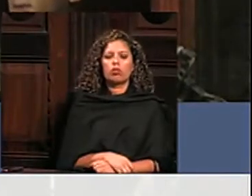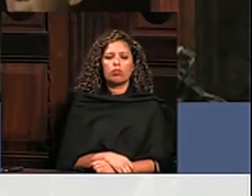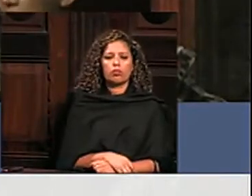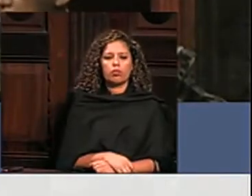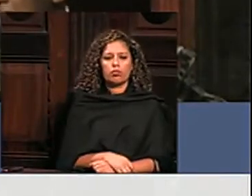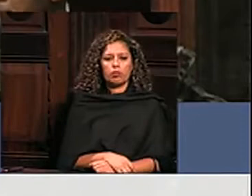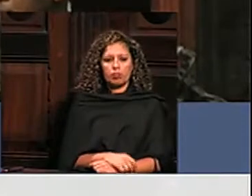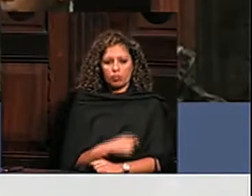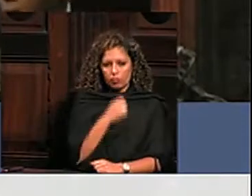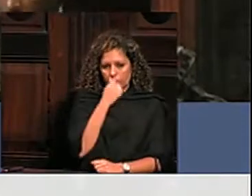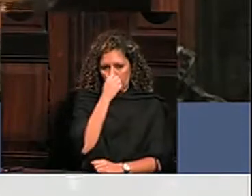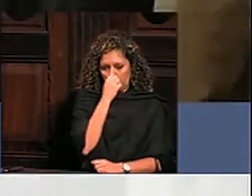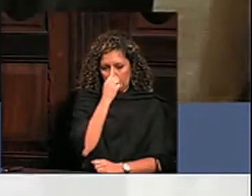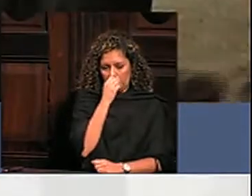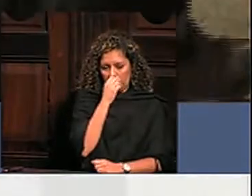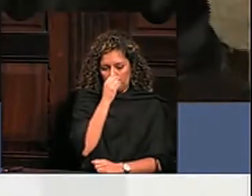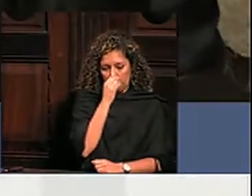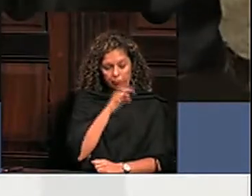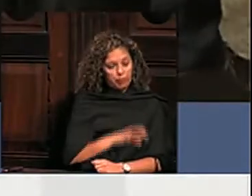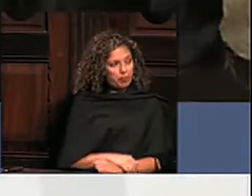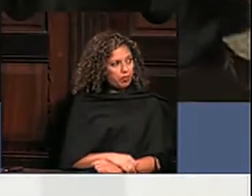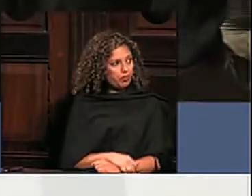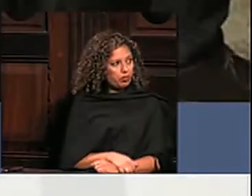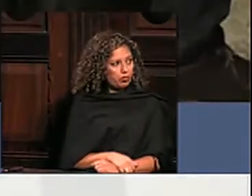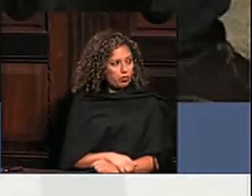Presidente, eu sou então depois deputado Geraldo Moreira, não é isso?